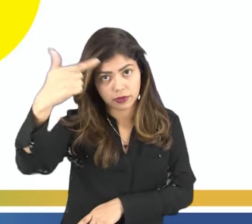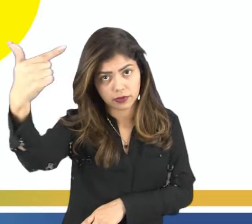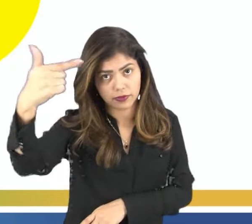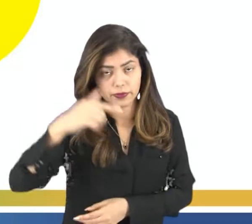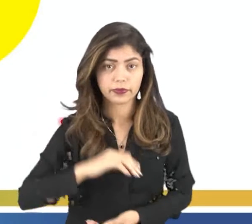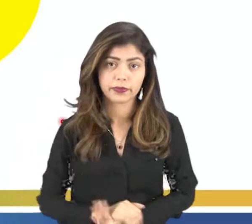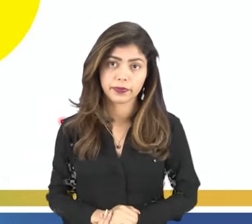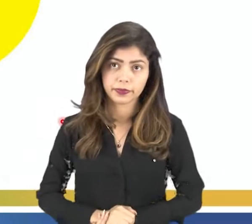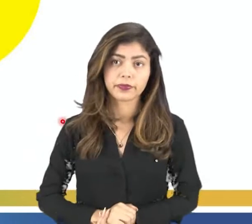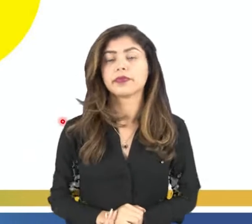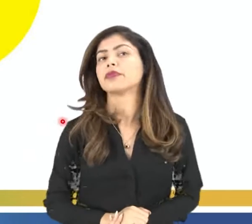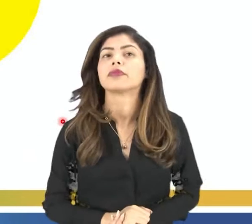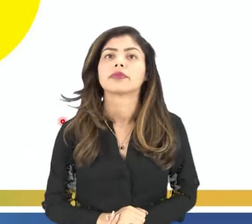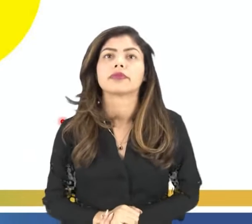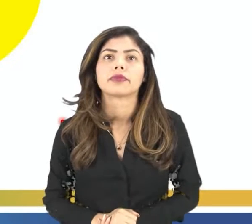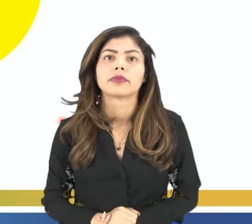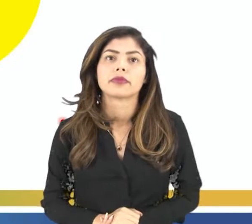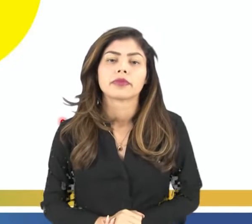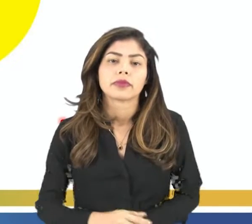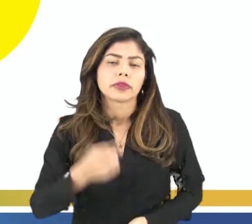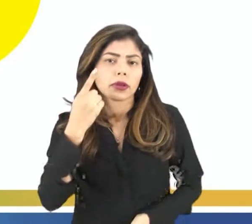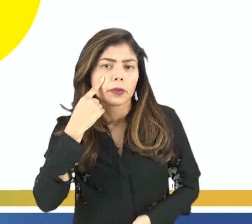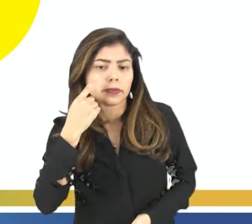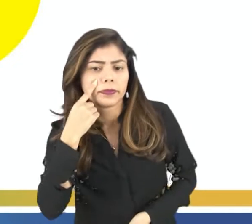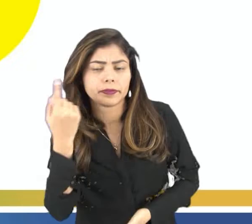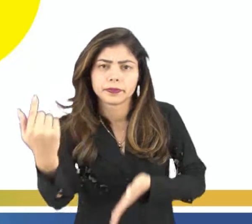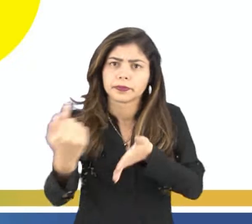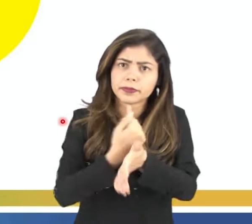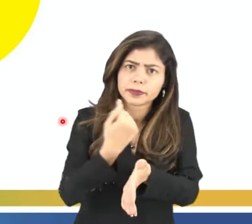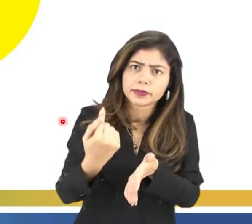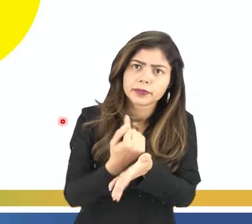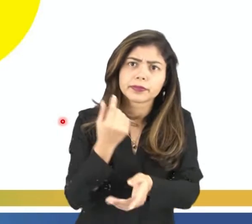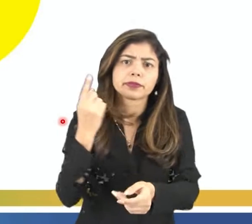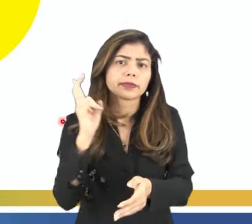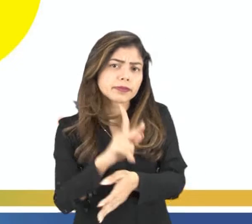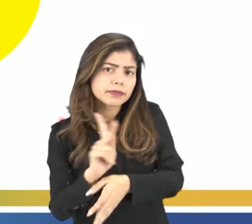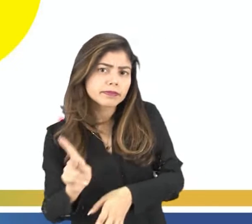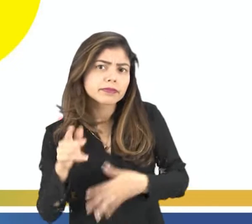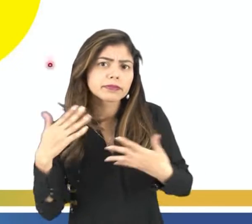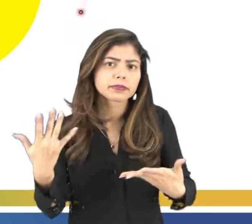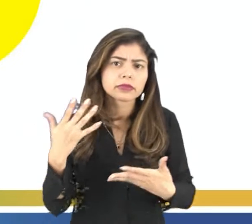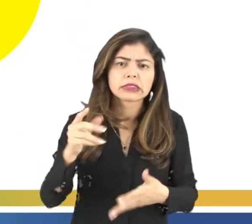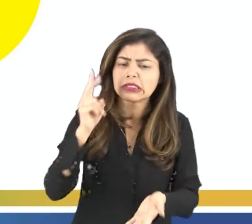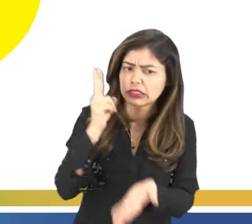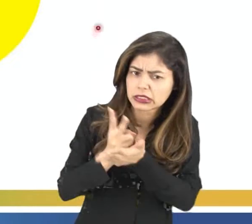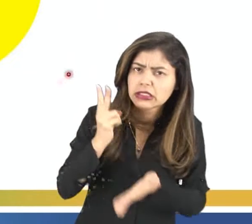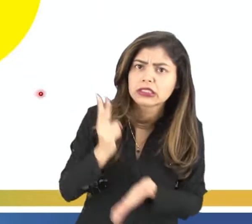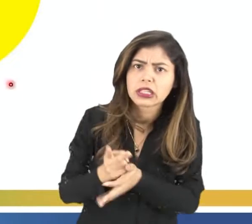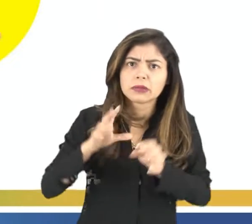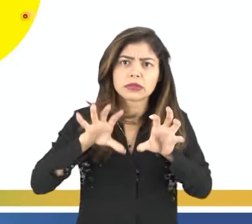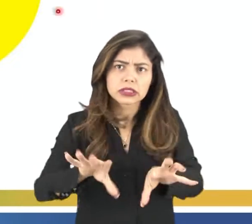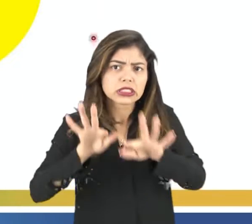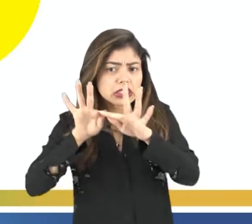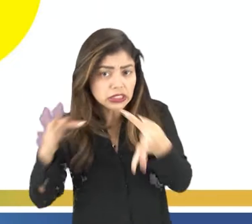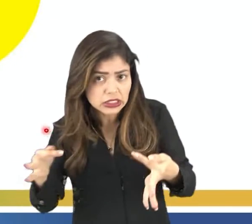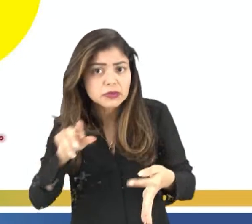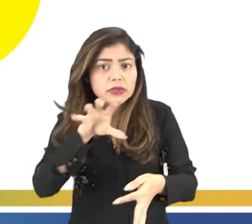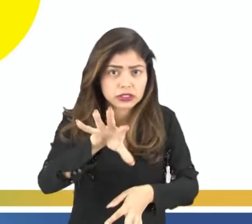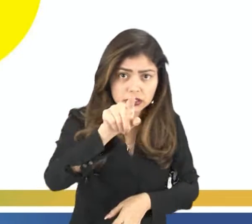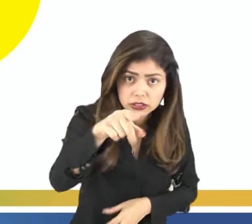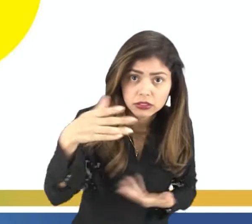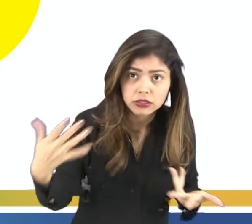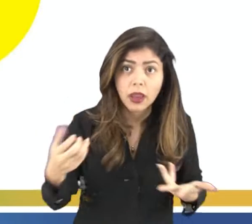1.256 centímetros quadrados. E talvez você esteja me perguntando: professor, caem sempre questões simples